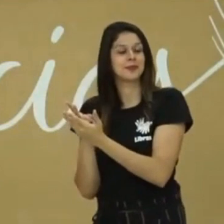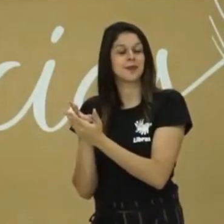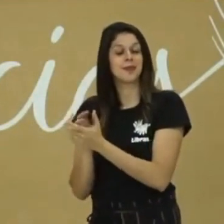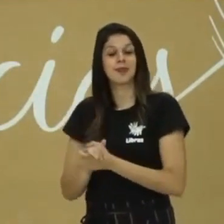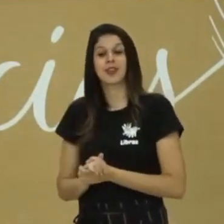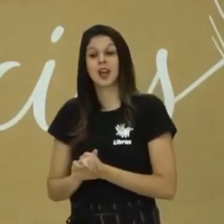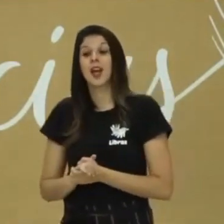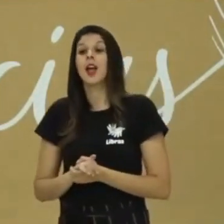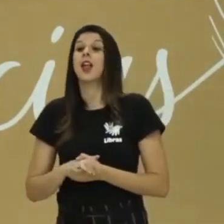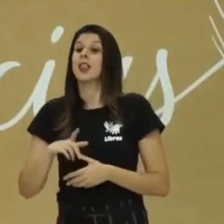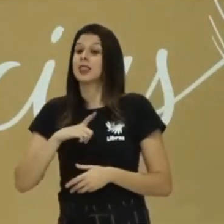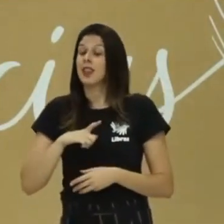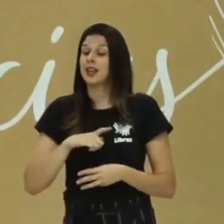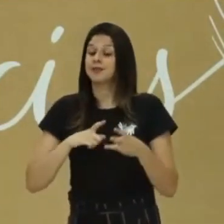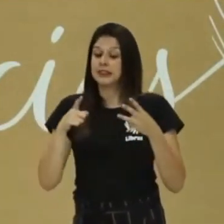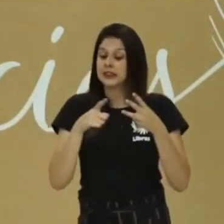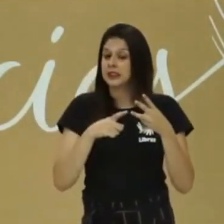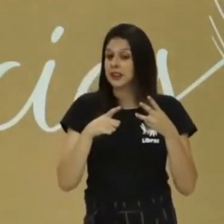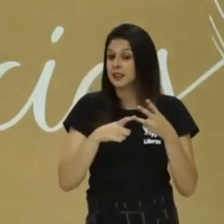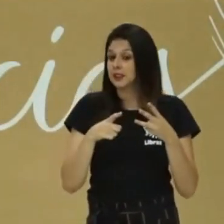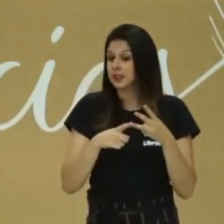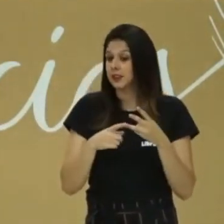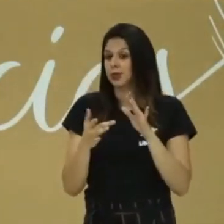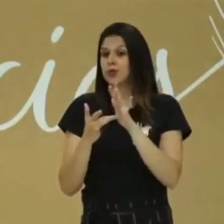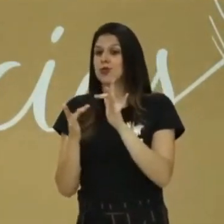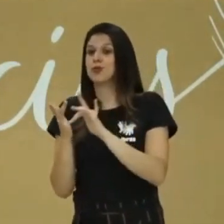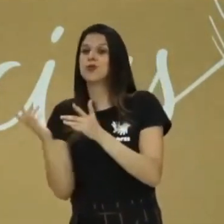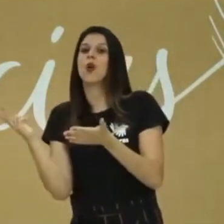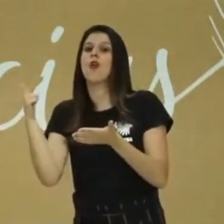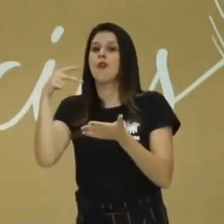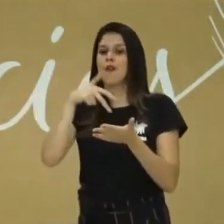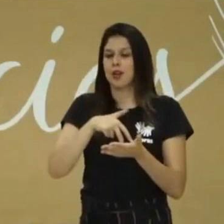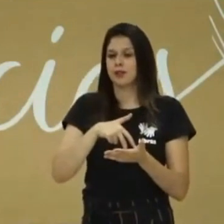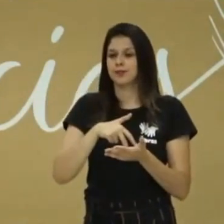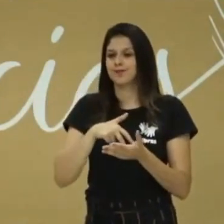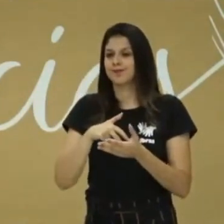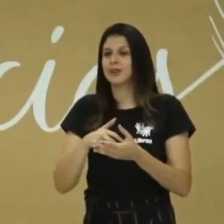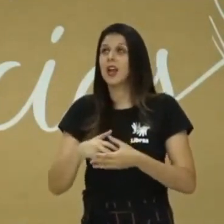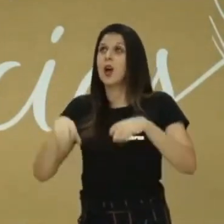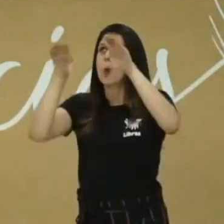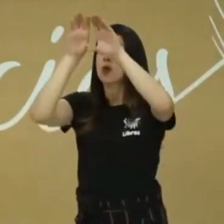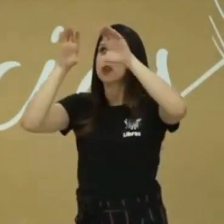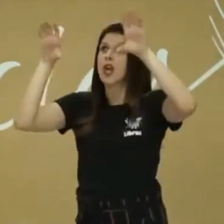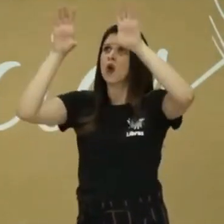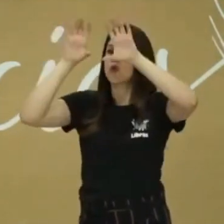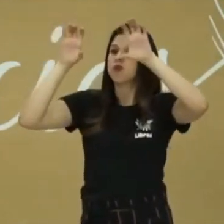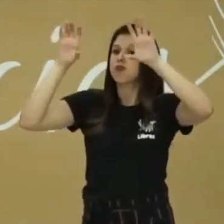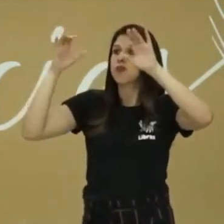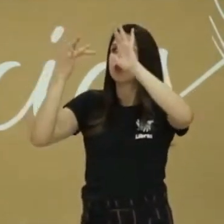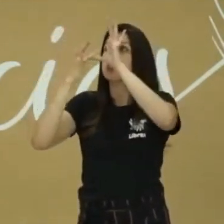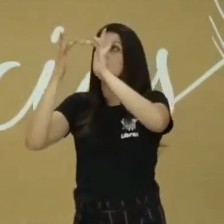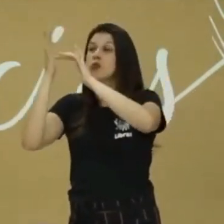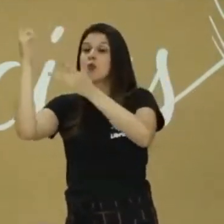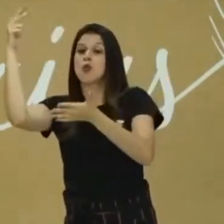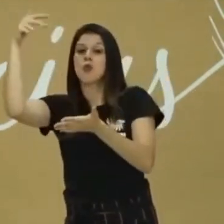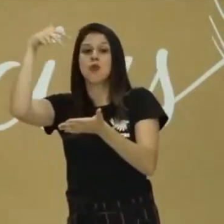e a uma outra vinda é Jesus que ele vem nas nuvens e Todo Olho Verá